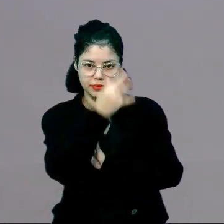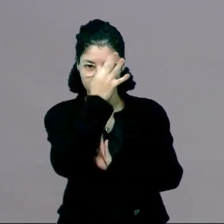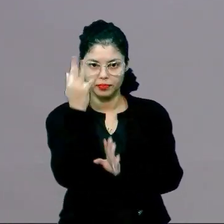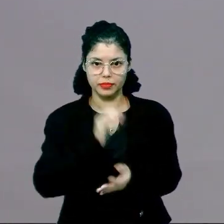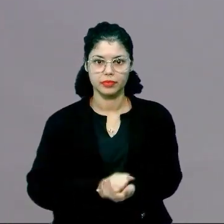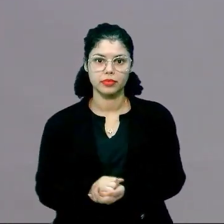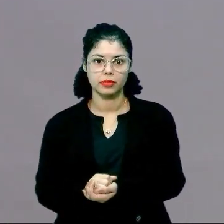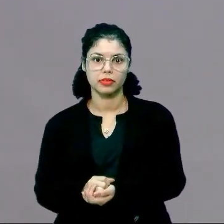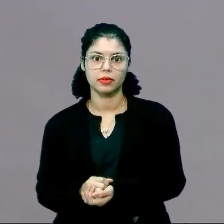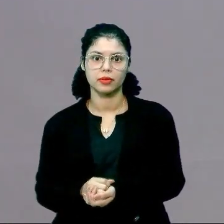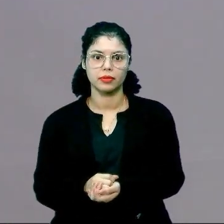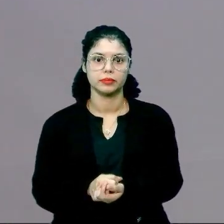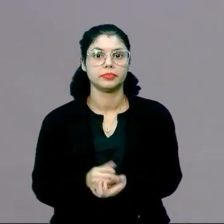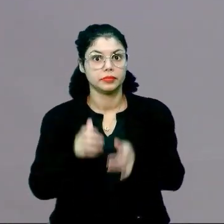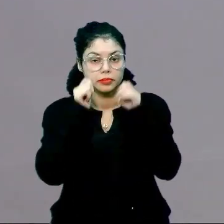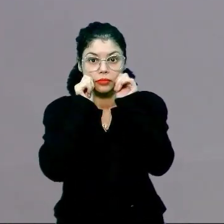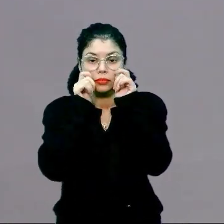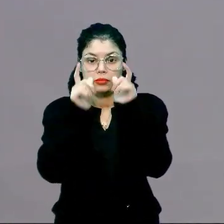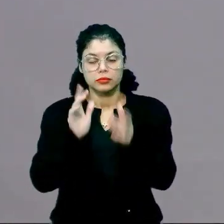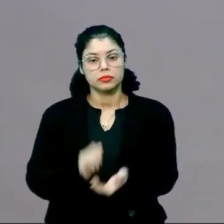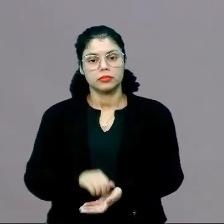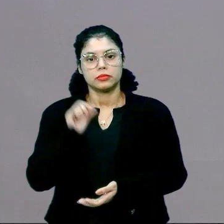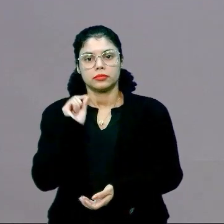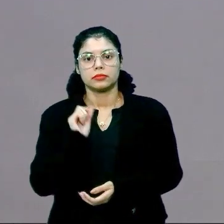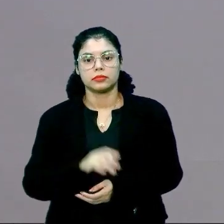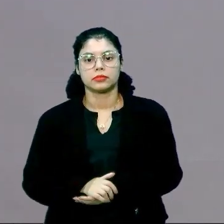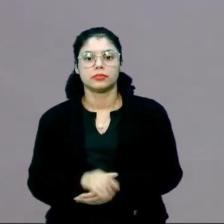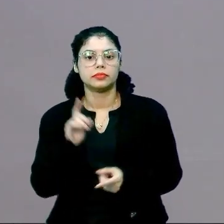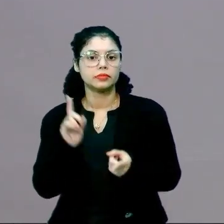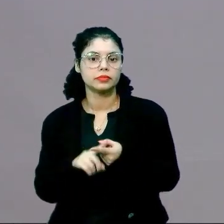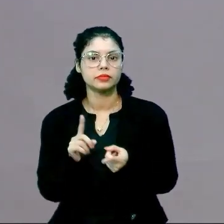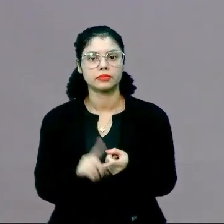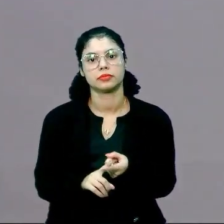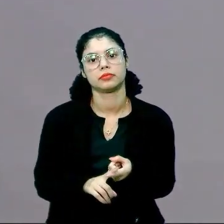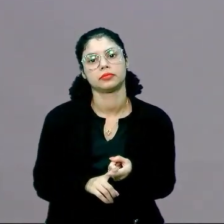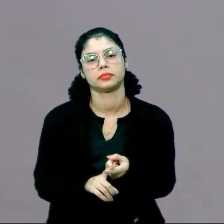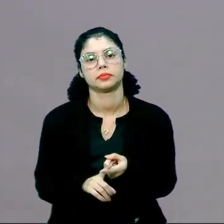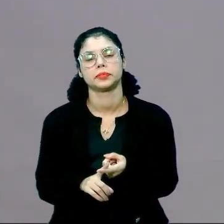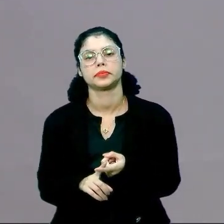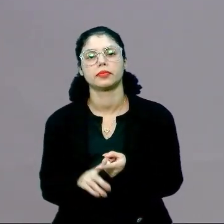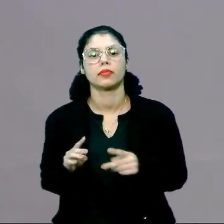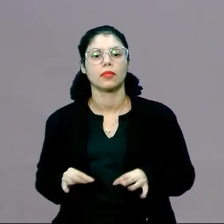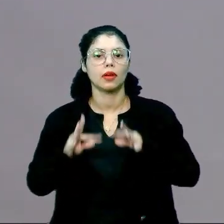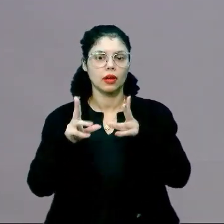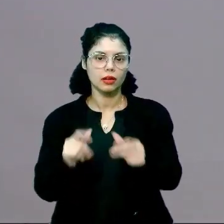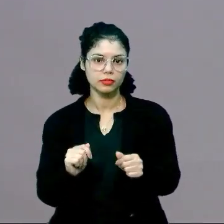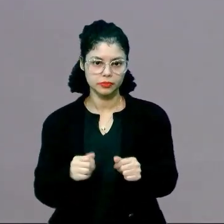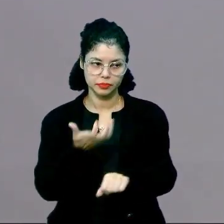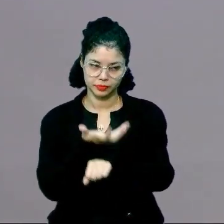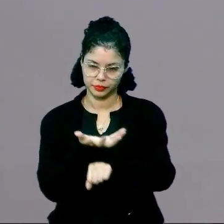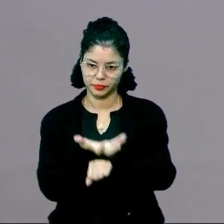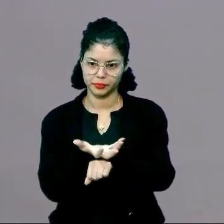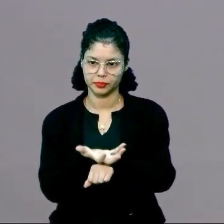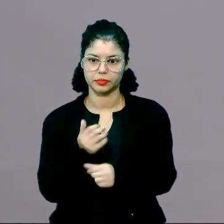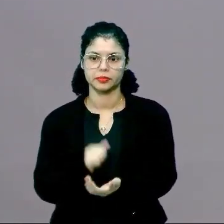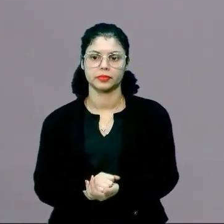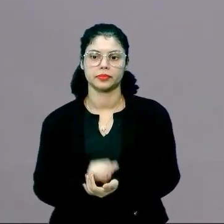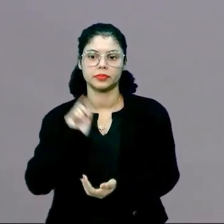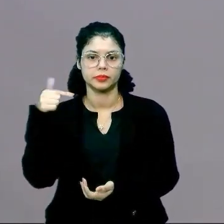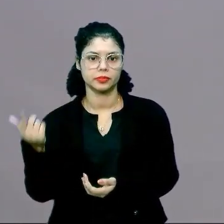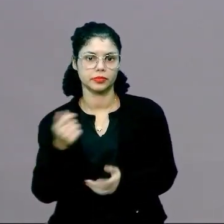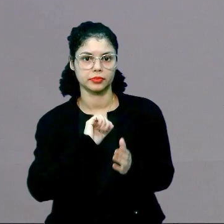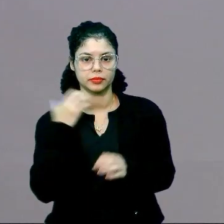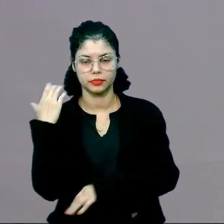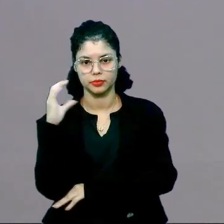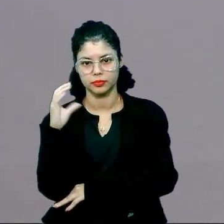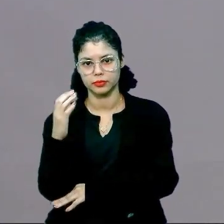filosofia. Não fiquem espantados pelo seguinte, porque todas as outras disciplinas, todas as outras